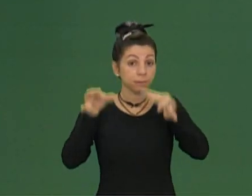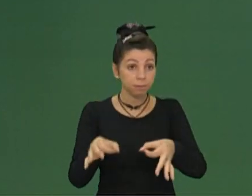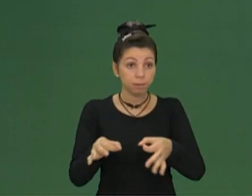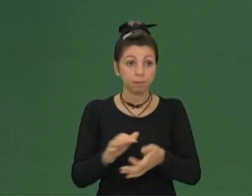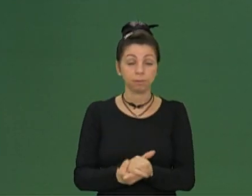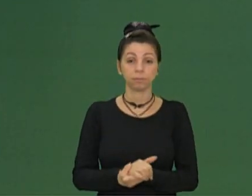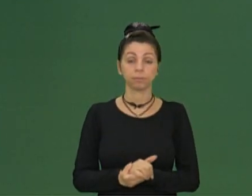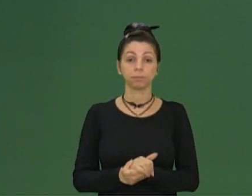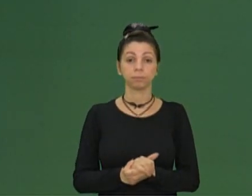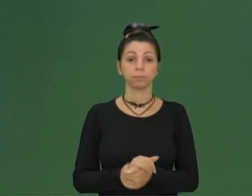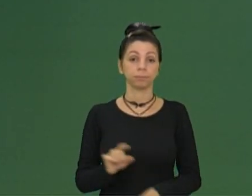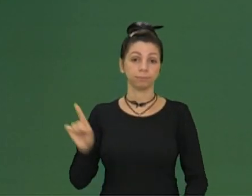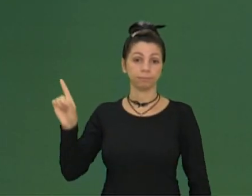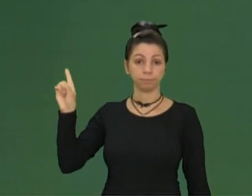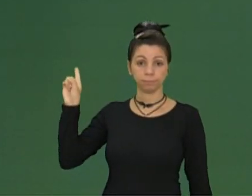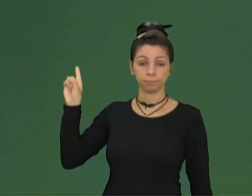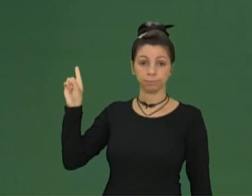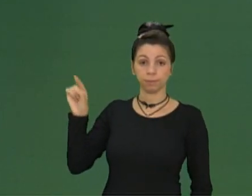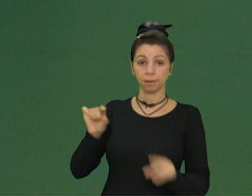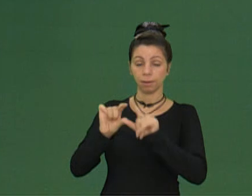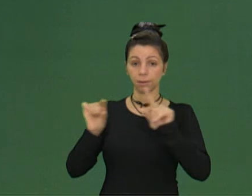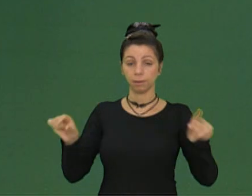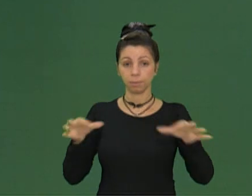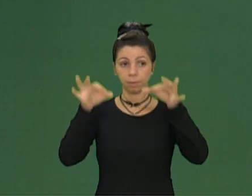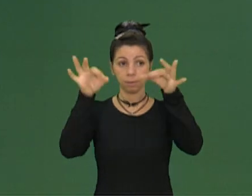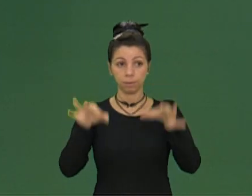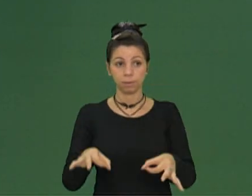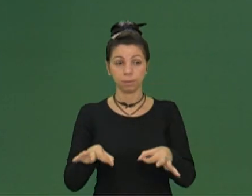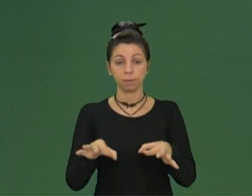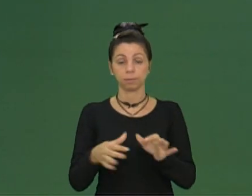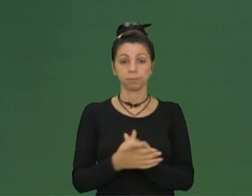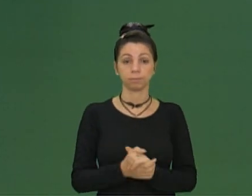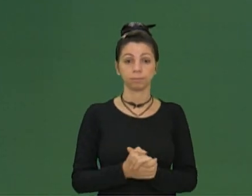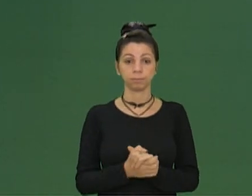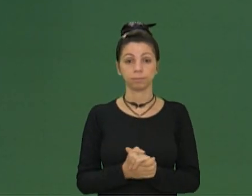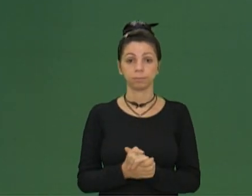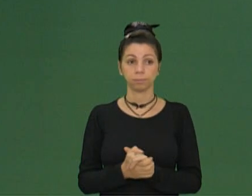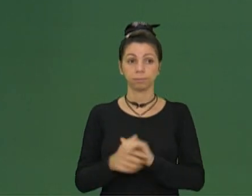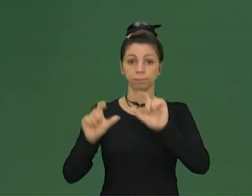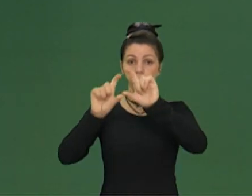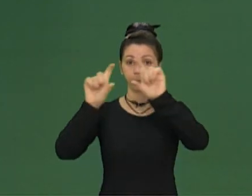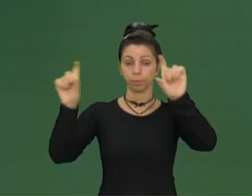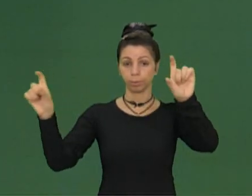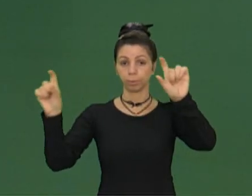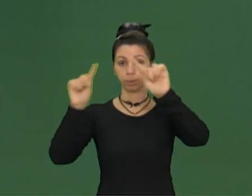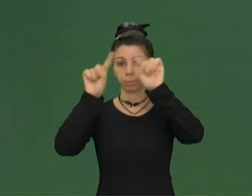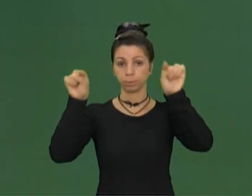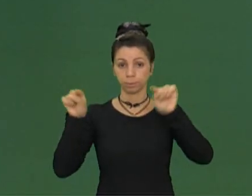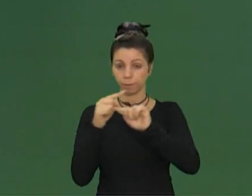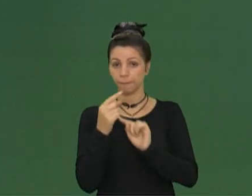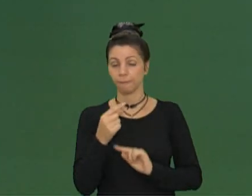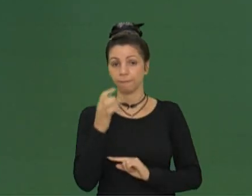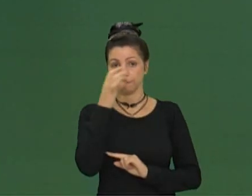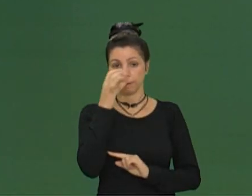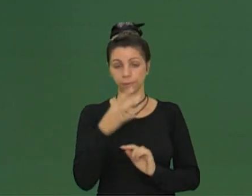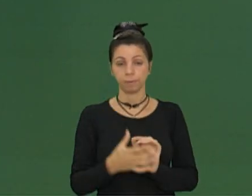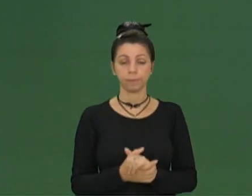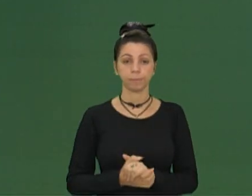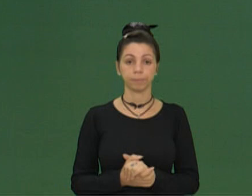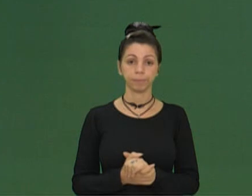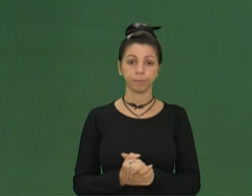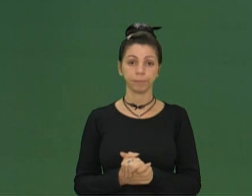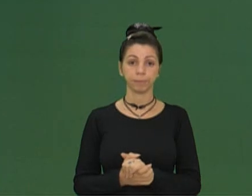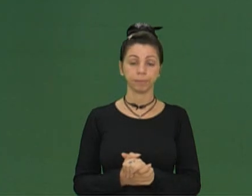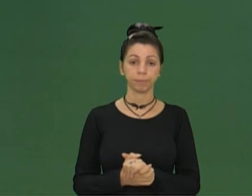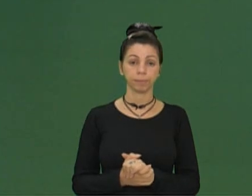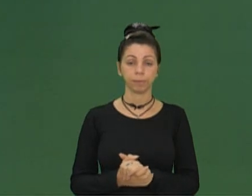única solução é o quê? Mais ou menos 2 raiz de 3, ok? E o primeiro exercício, né? De hoje, a